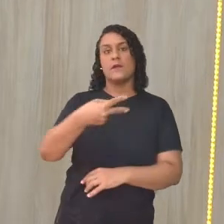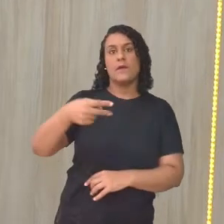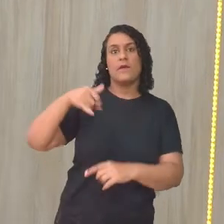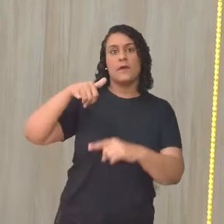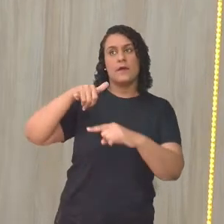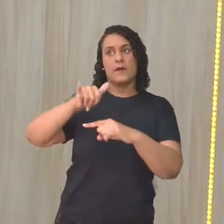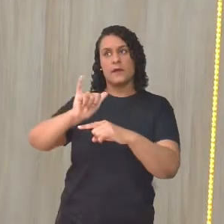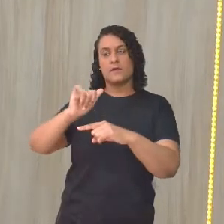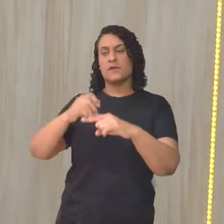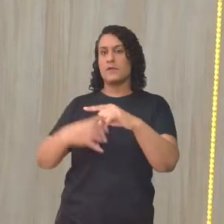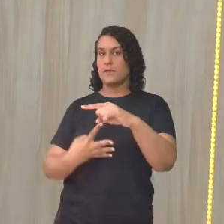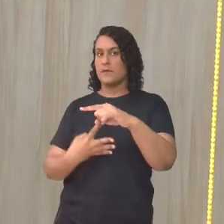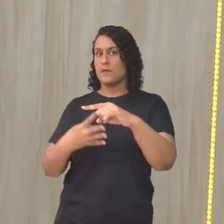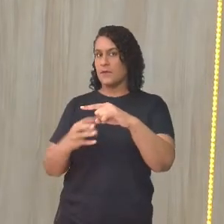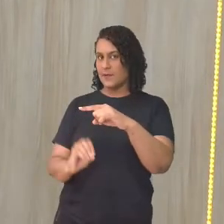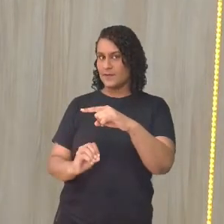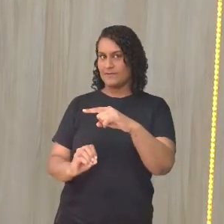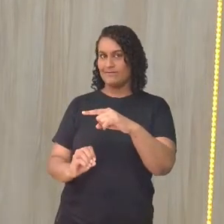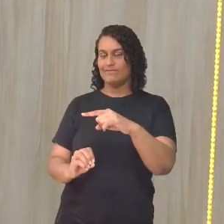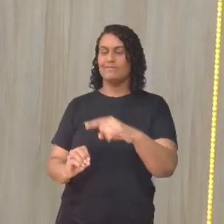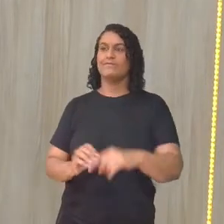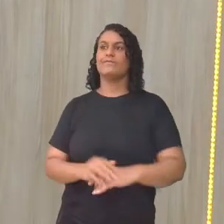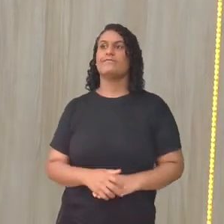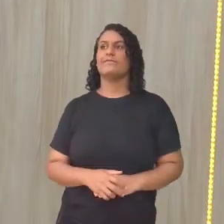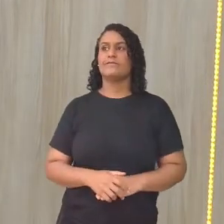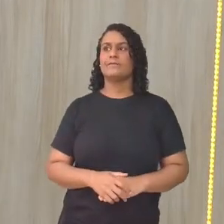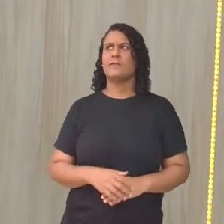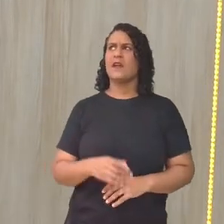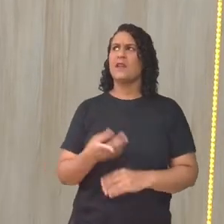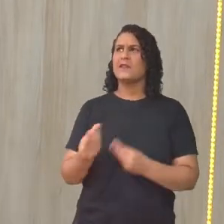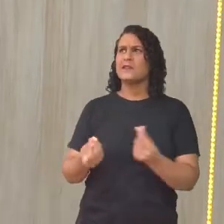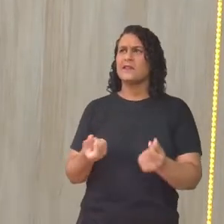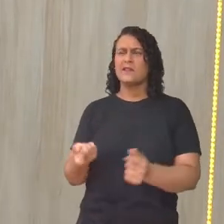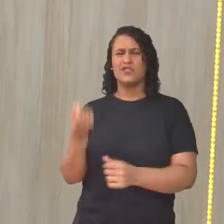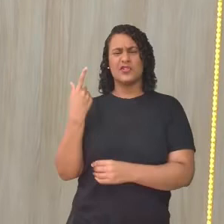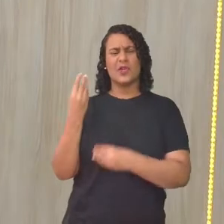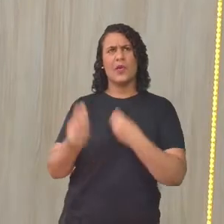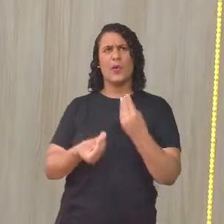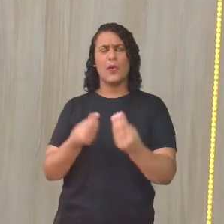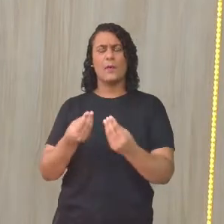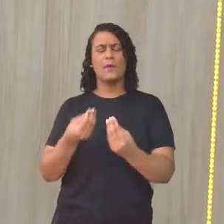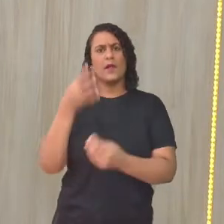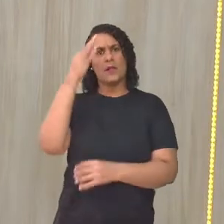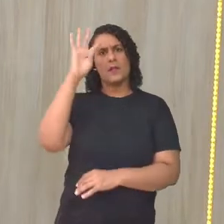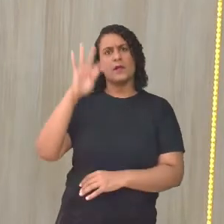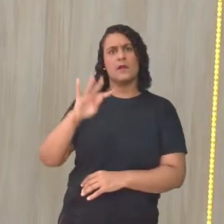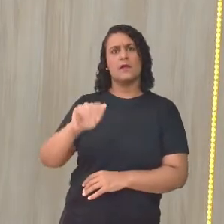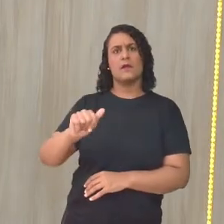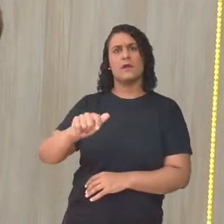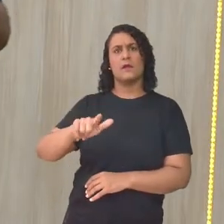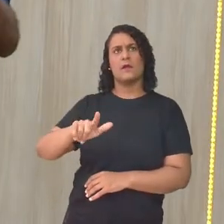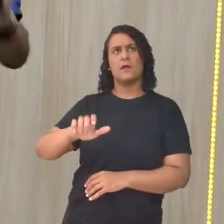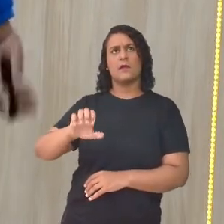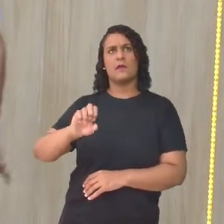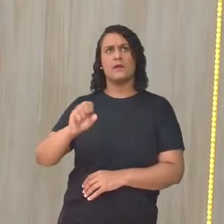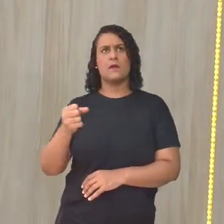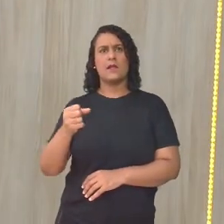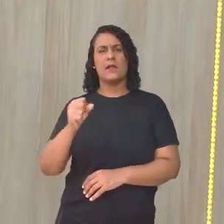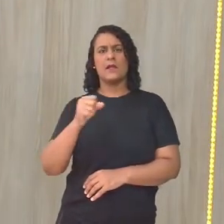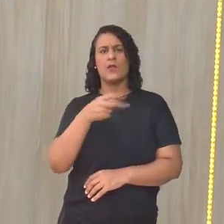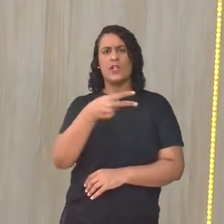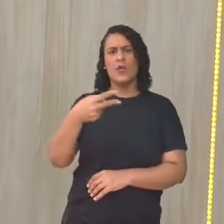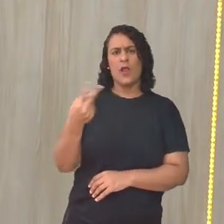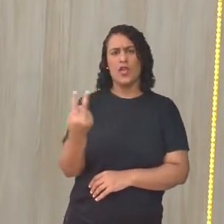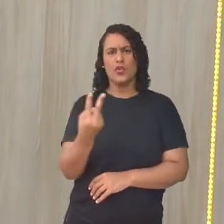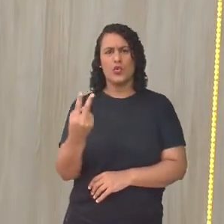y para 40. E aí eu montei... Ô, Ricardinho, tu falasse que teorema de Tales é quando iguala 2, e ali tem 3.